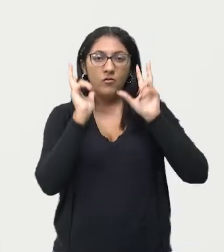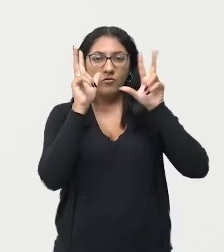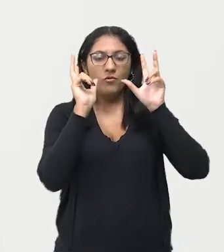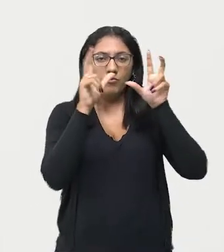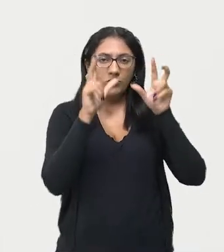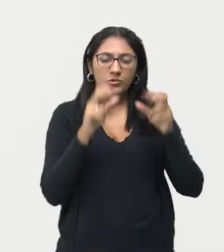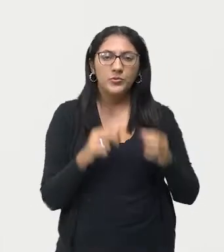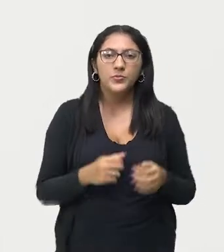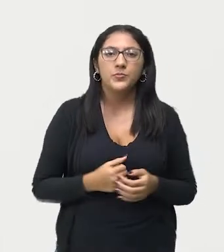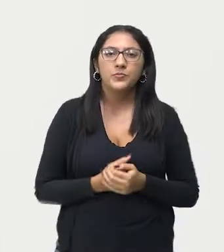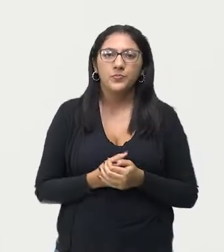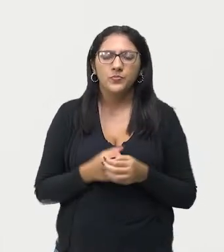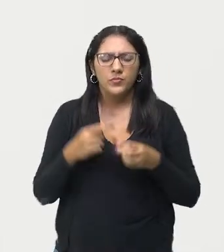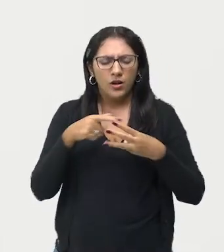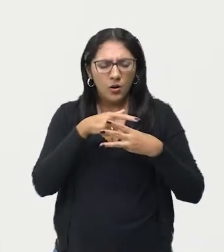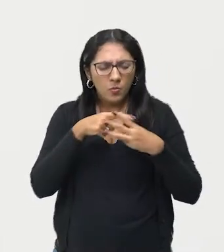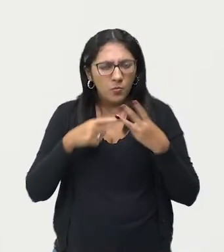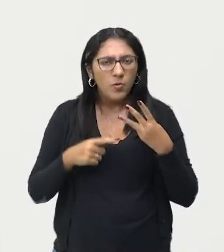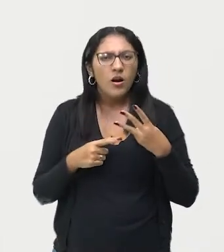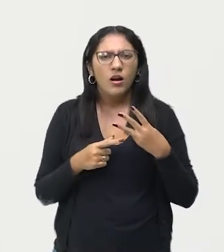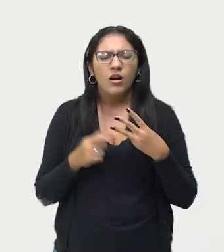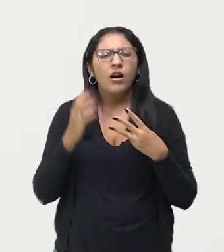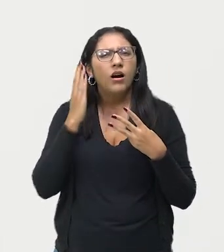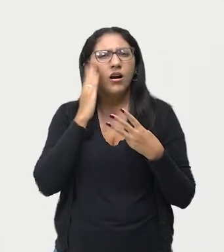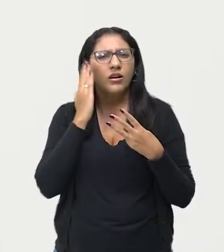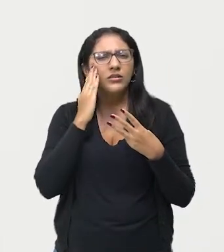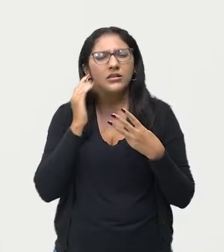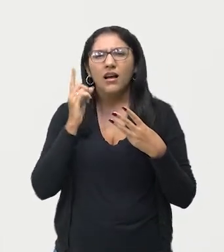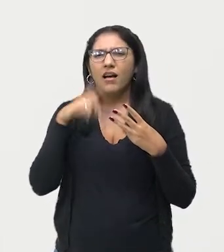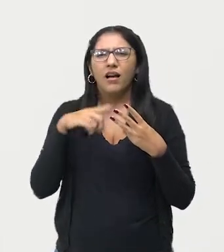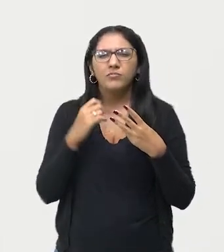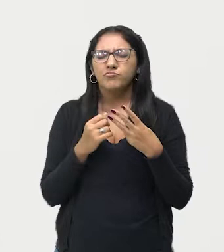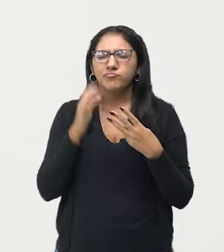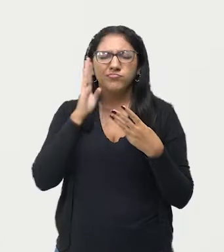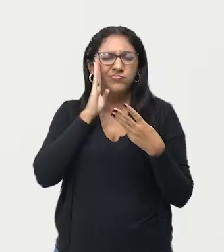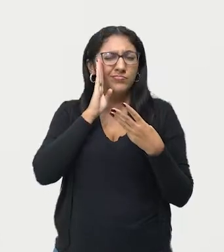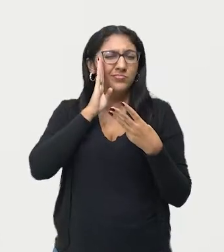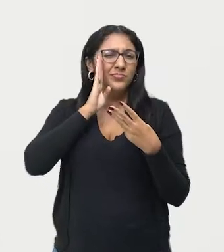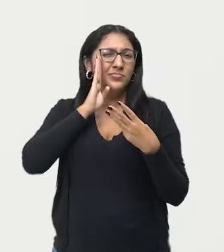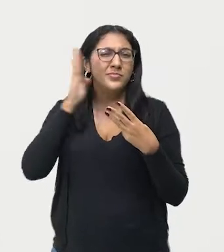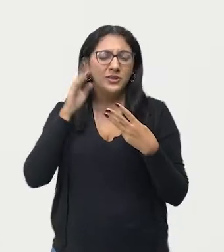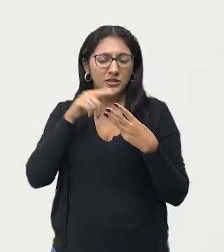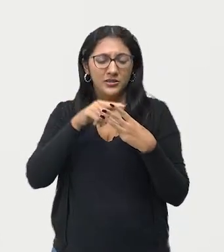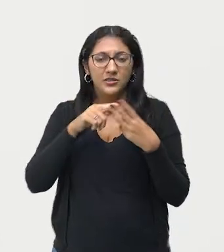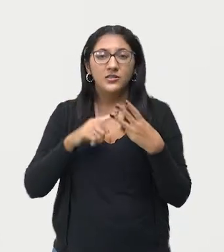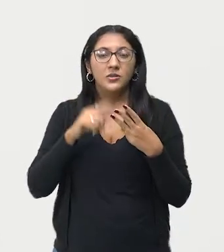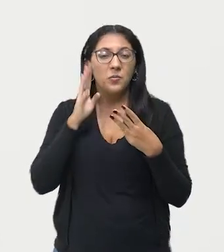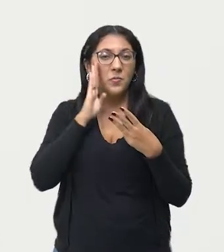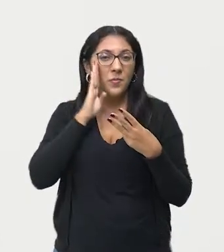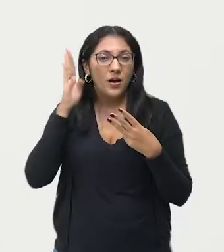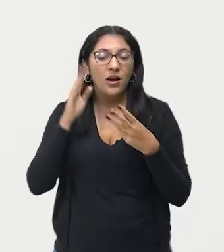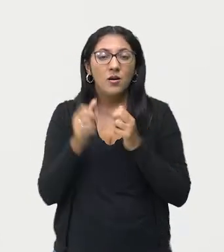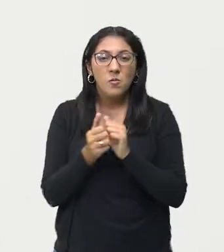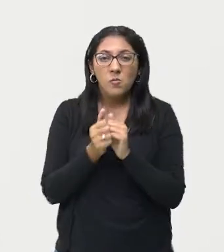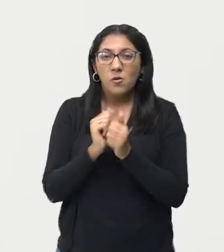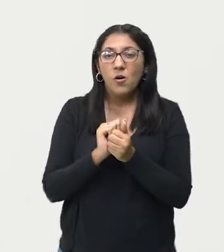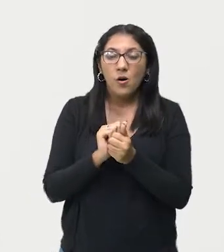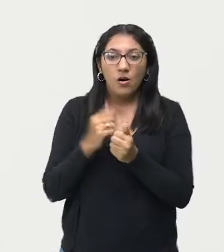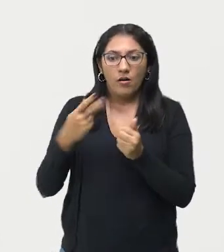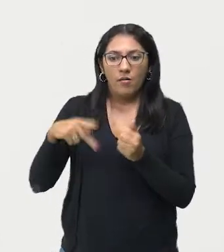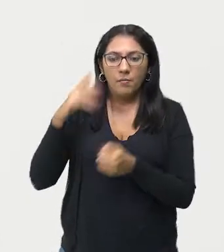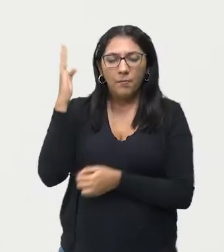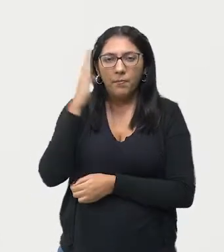que, a bem da verdade, eram os únicos esportes à época nos quais o Brasil